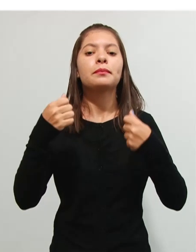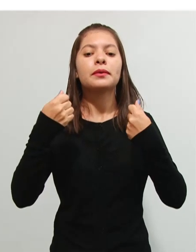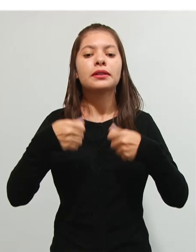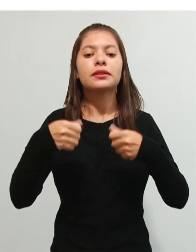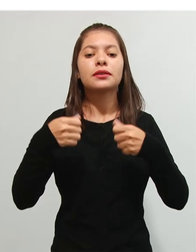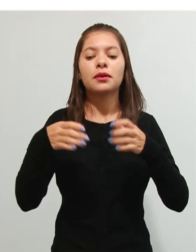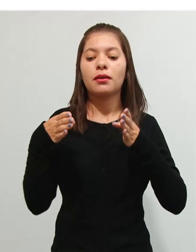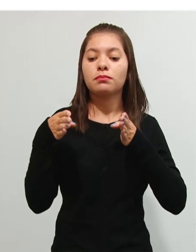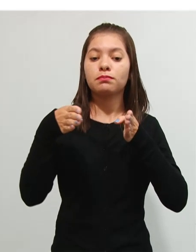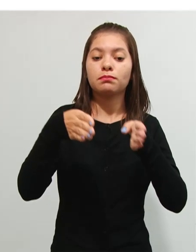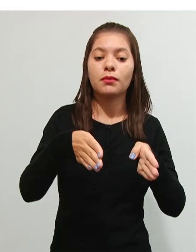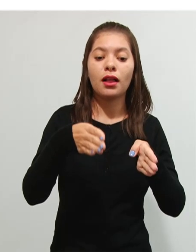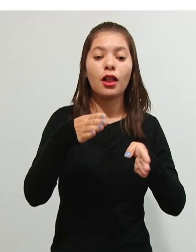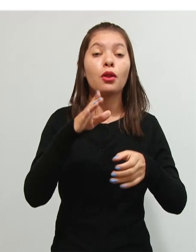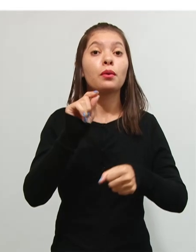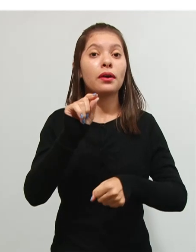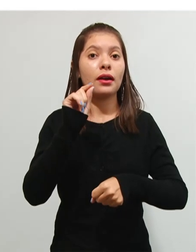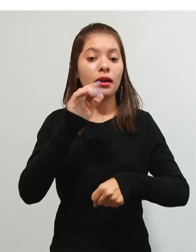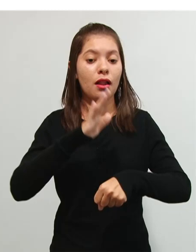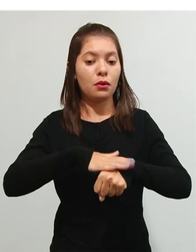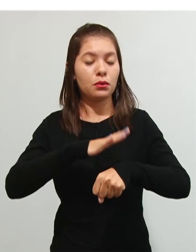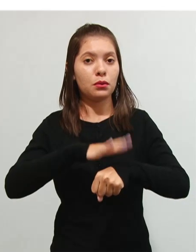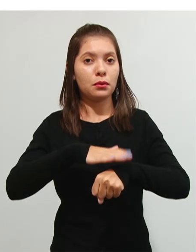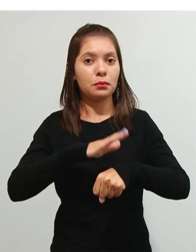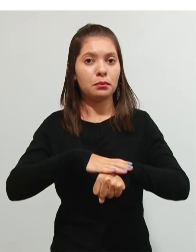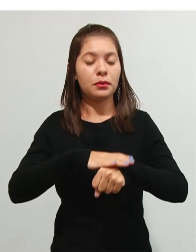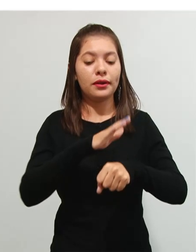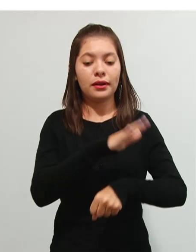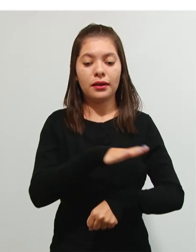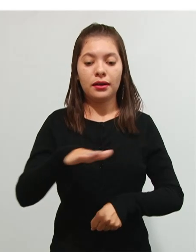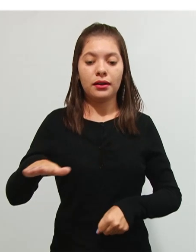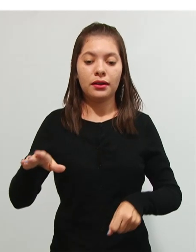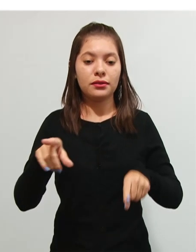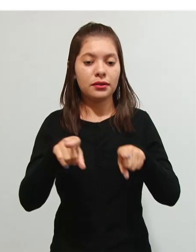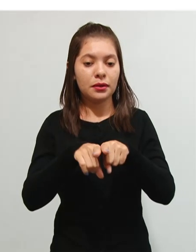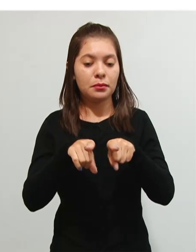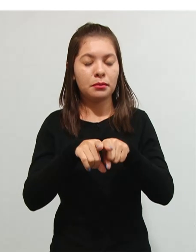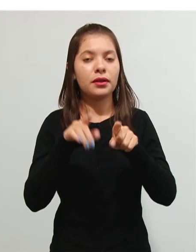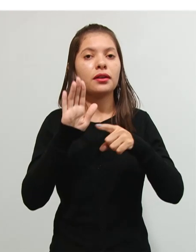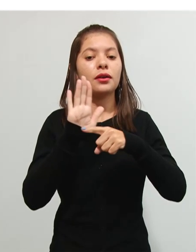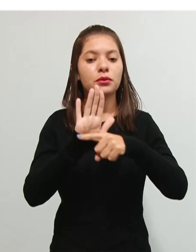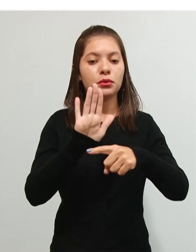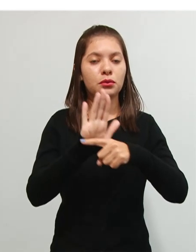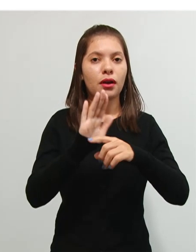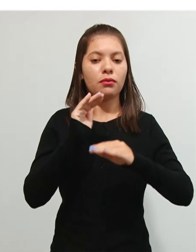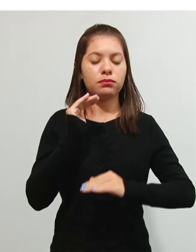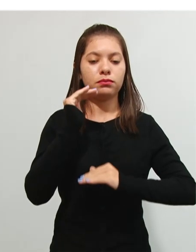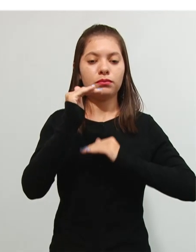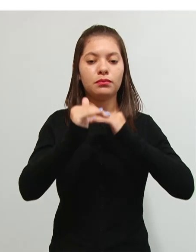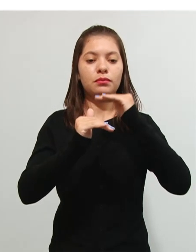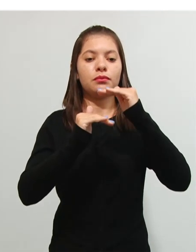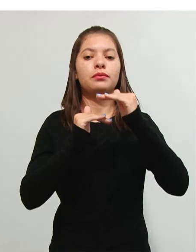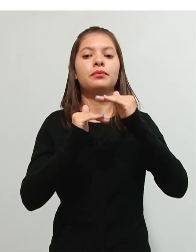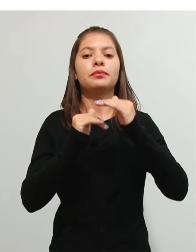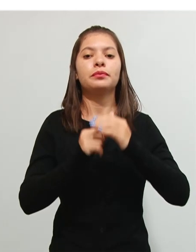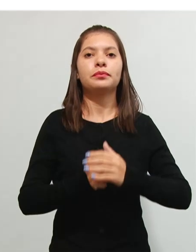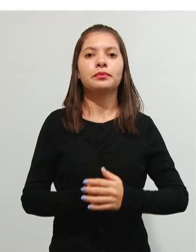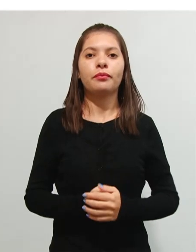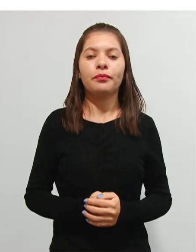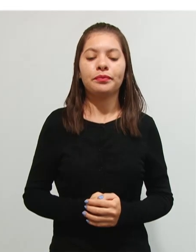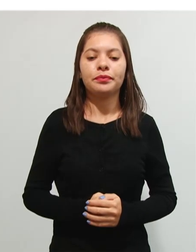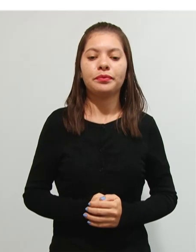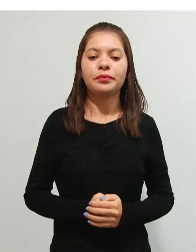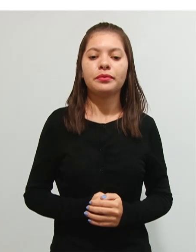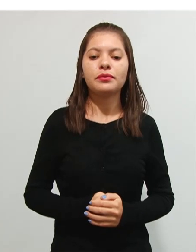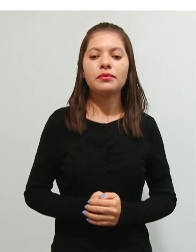na autonomia da criança, fornecer condições para o desenvolvimento do vir a ser, não